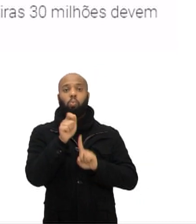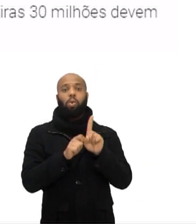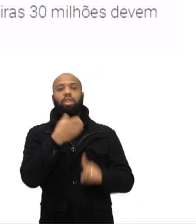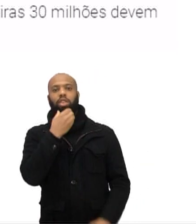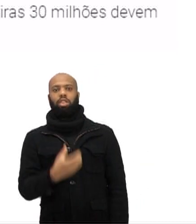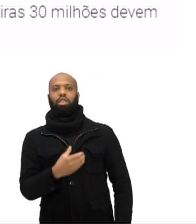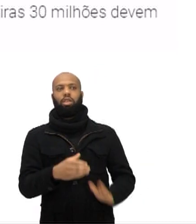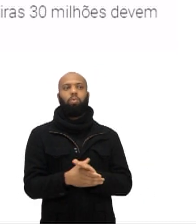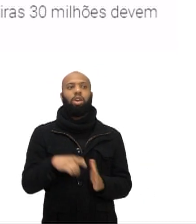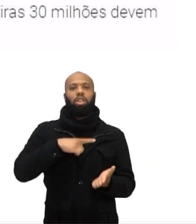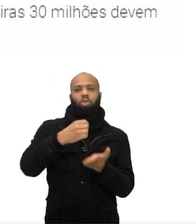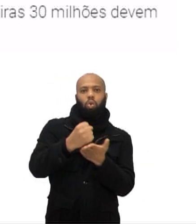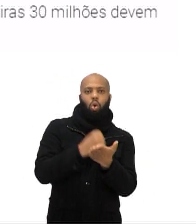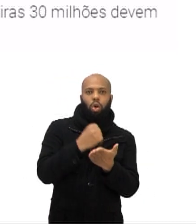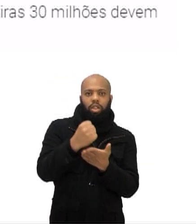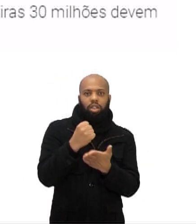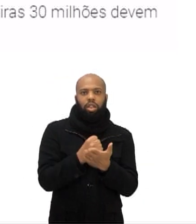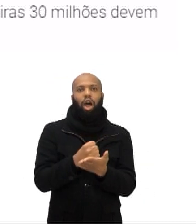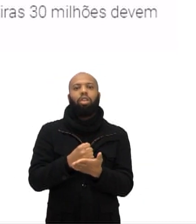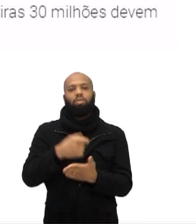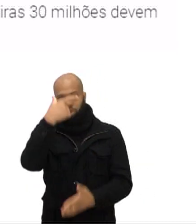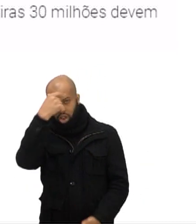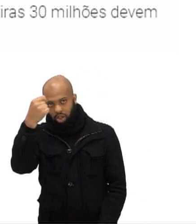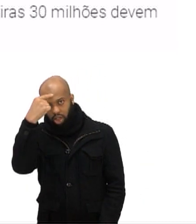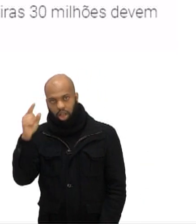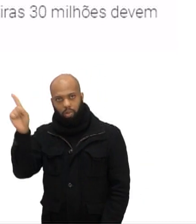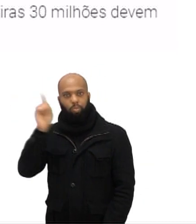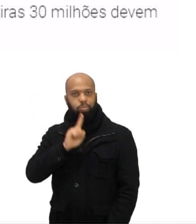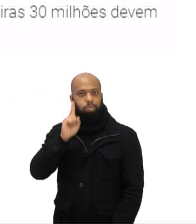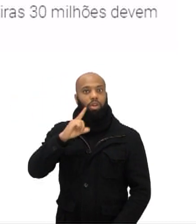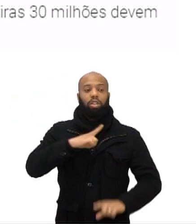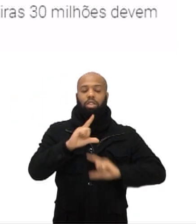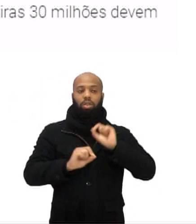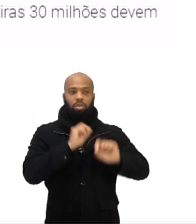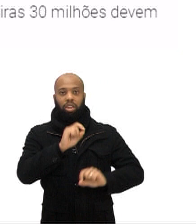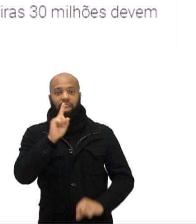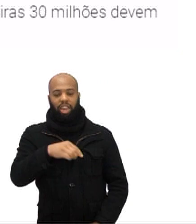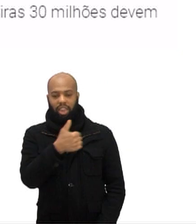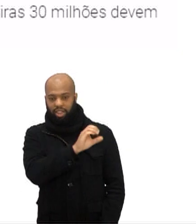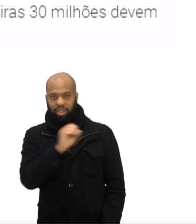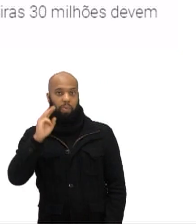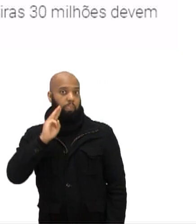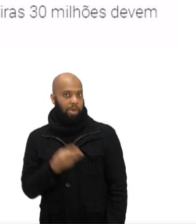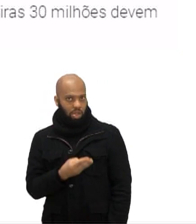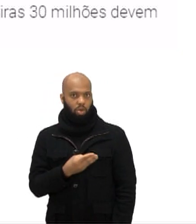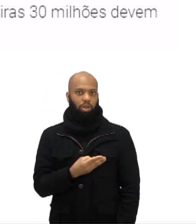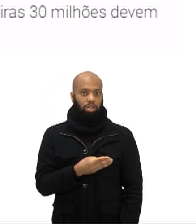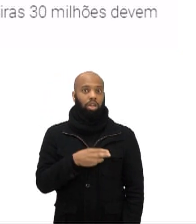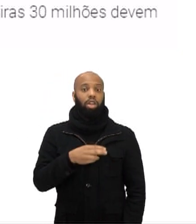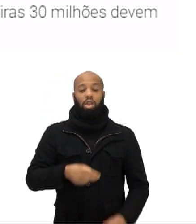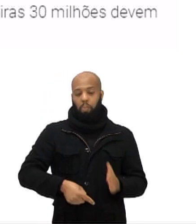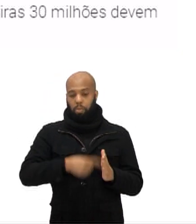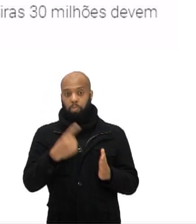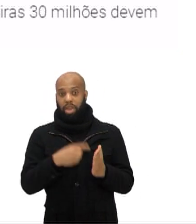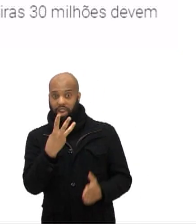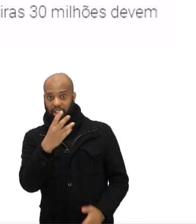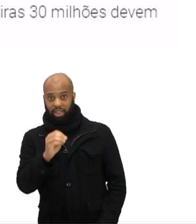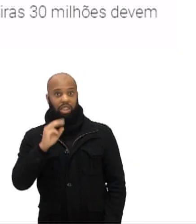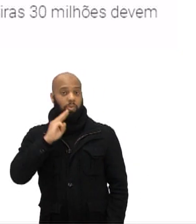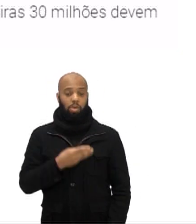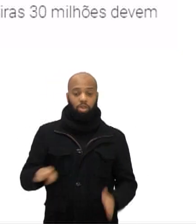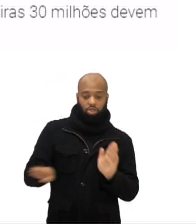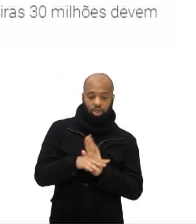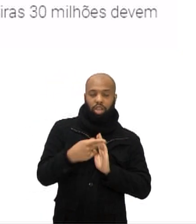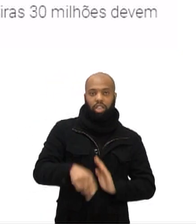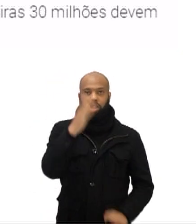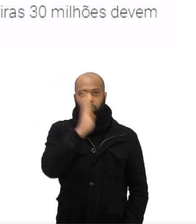O contrato de Oxford com o governo vai garantir 100 milhões de doses. Primeiras 30 milhões devem chegar no fim do ano.